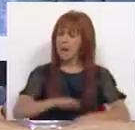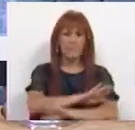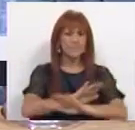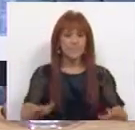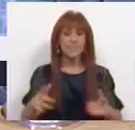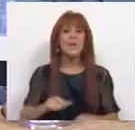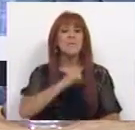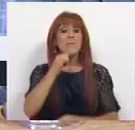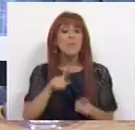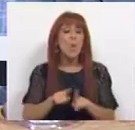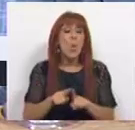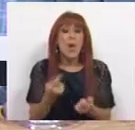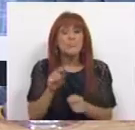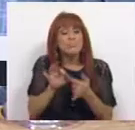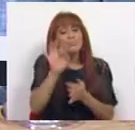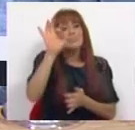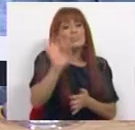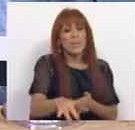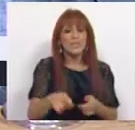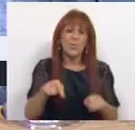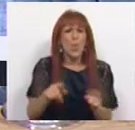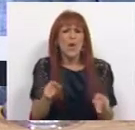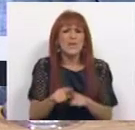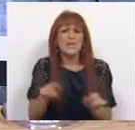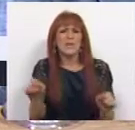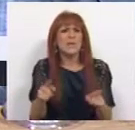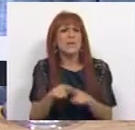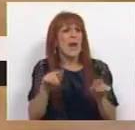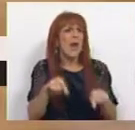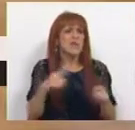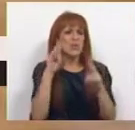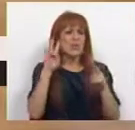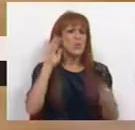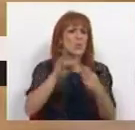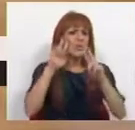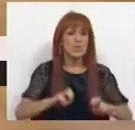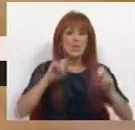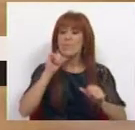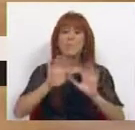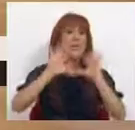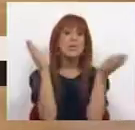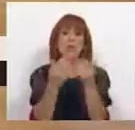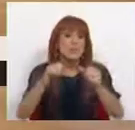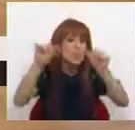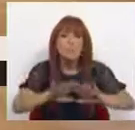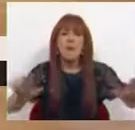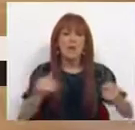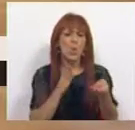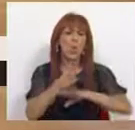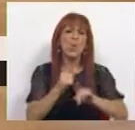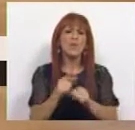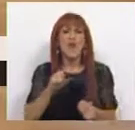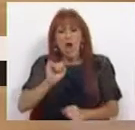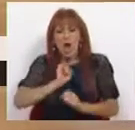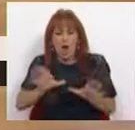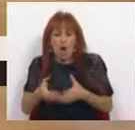mal. Enquanto isto for um caso pontual, não é? Estas soluções encontradas e não estiverem generalizadas, está tudo mal. Continuamos